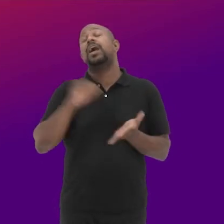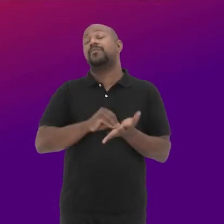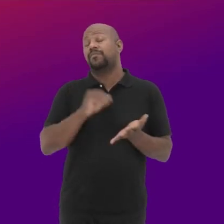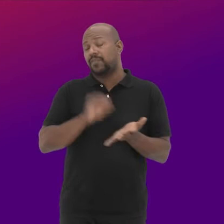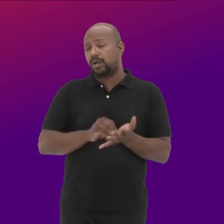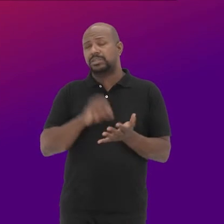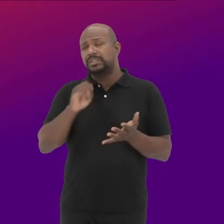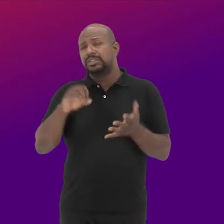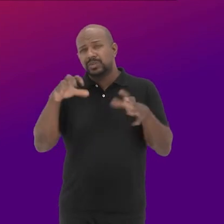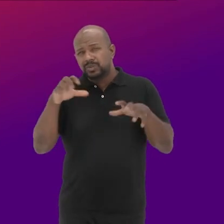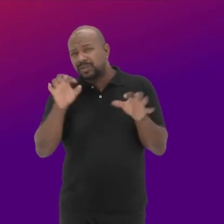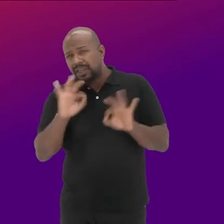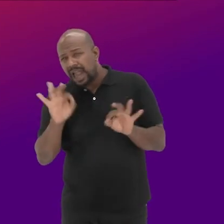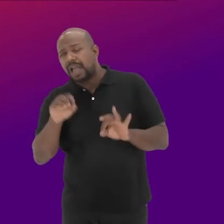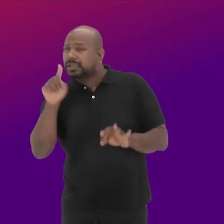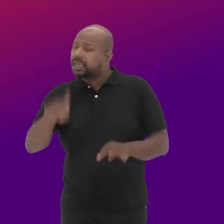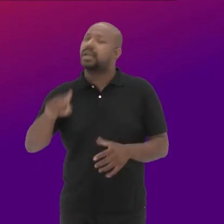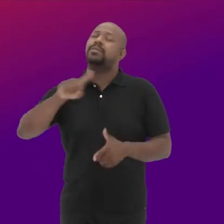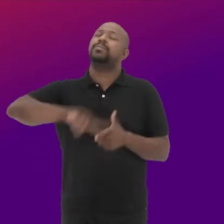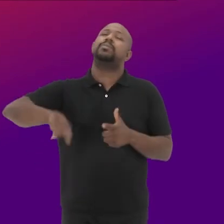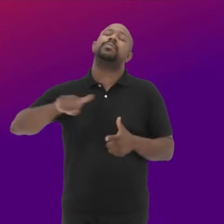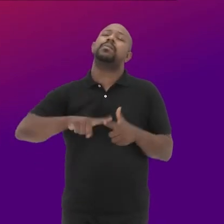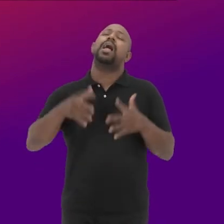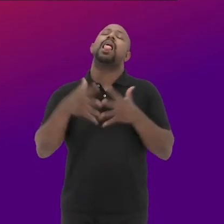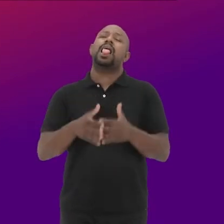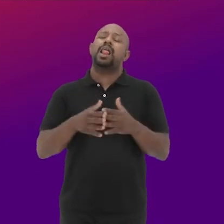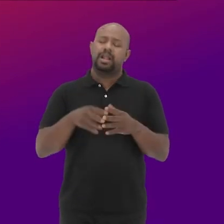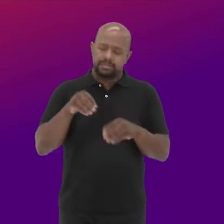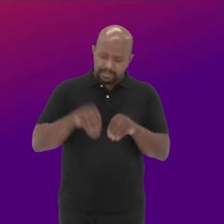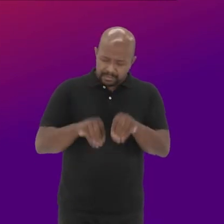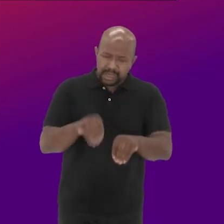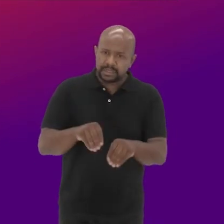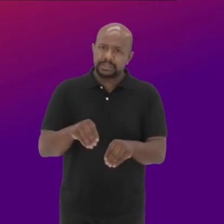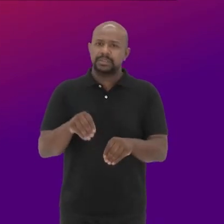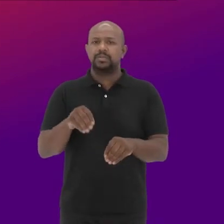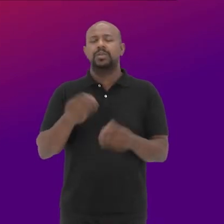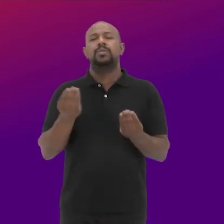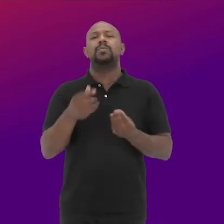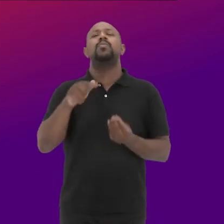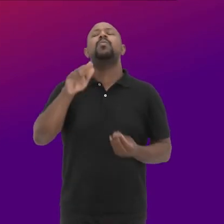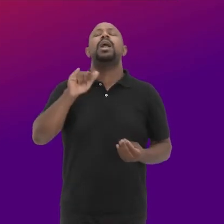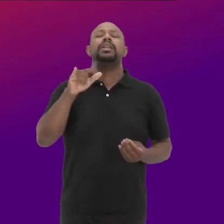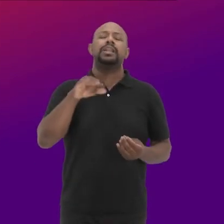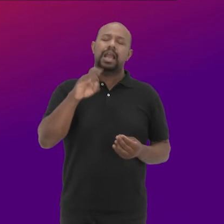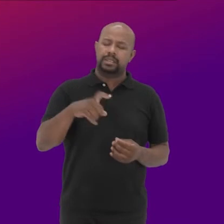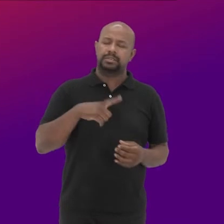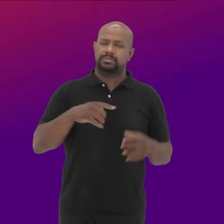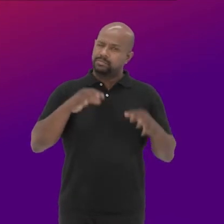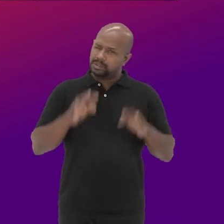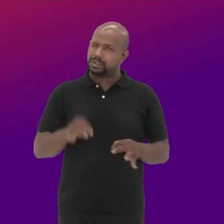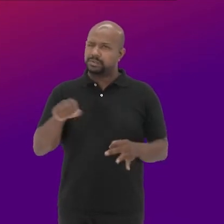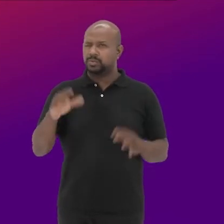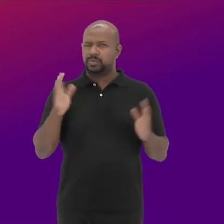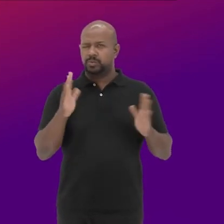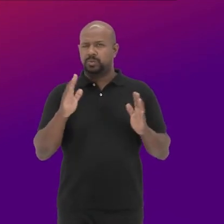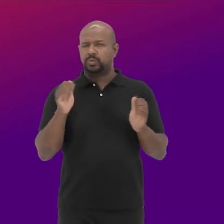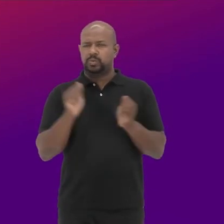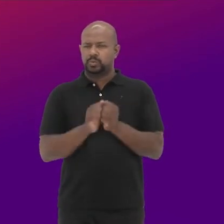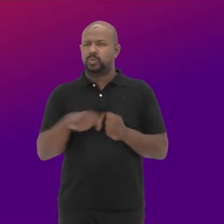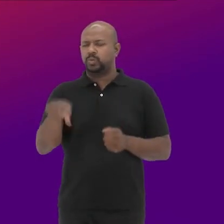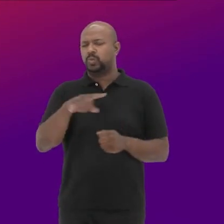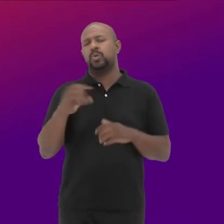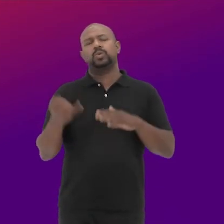seja, da falta de chuva, começa-se a ter problema em relação à produtividade e à qualidade. Então, estabelecemos ali,